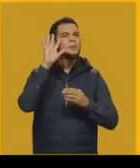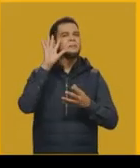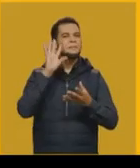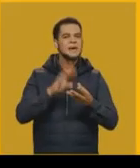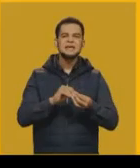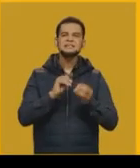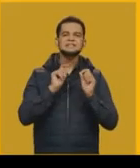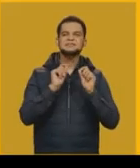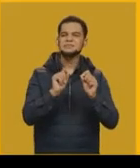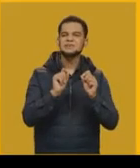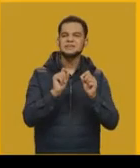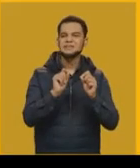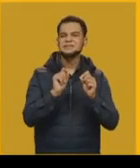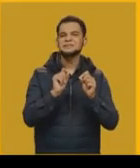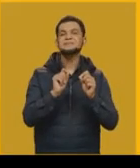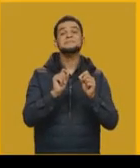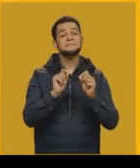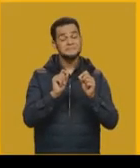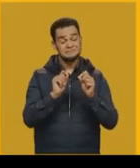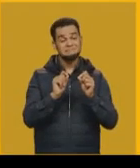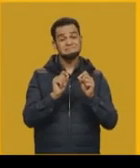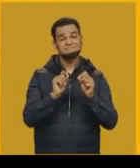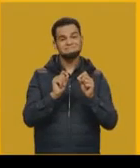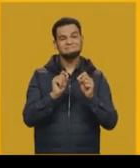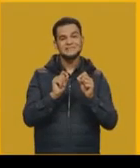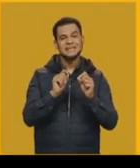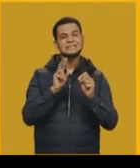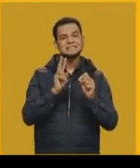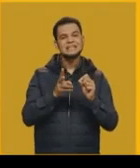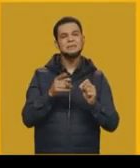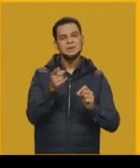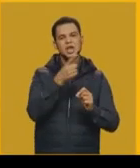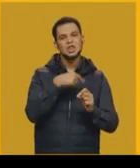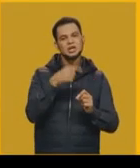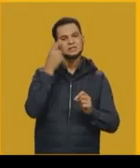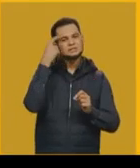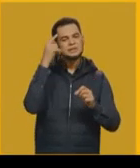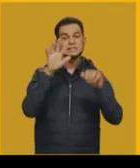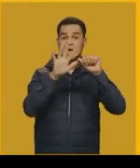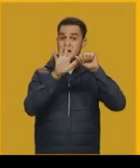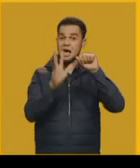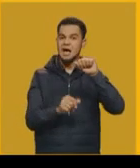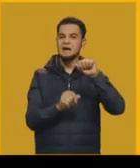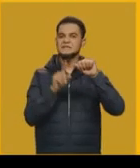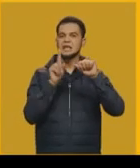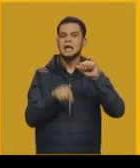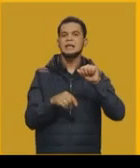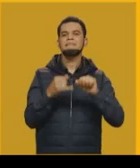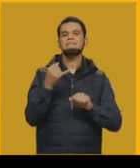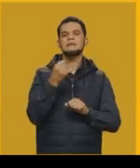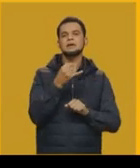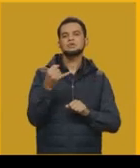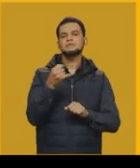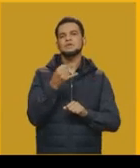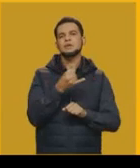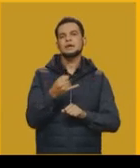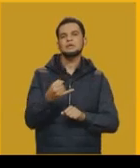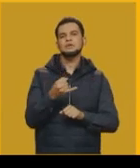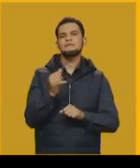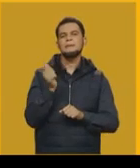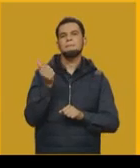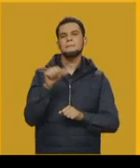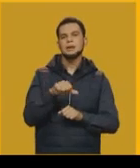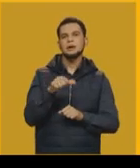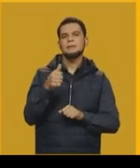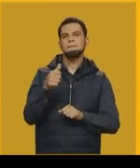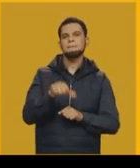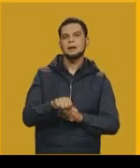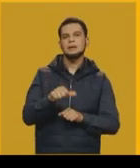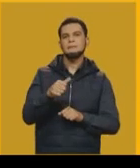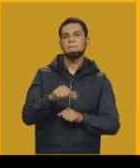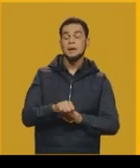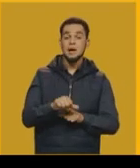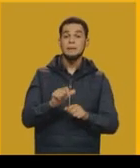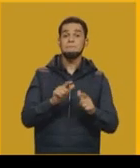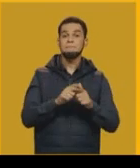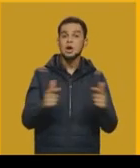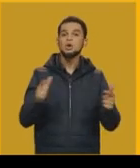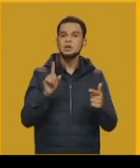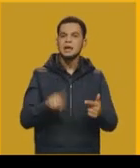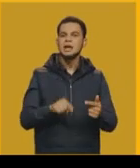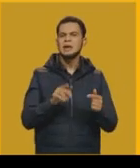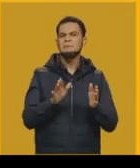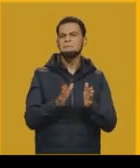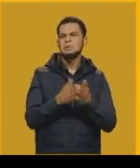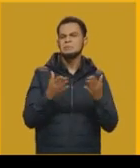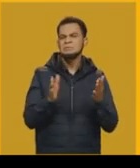é normalmente associada a imagens negativas, né, e caracteriza-se como um local onde existe somente pobreza, doenças